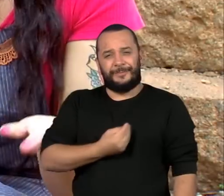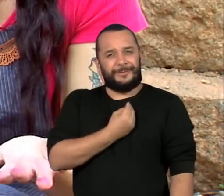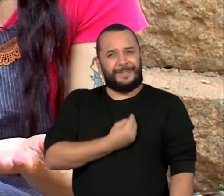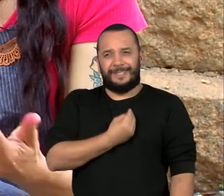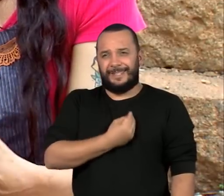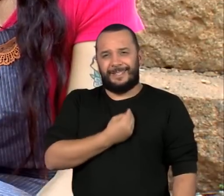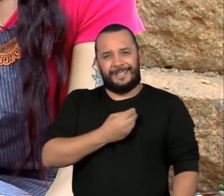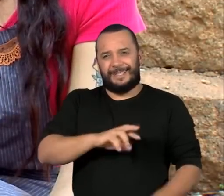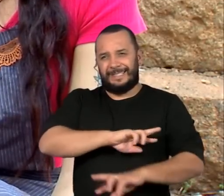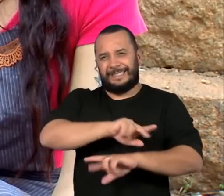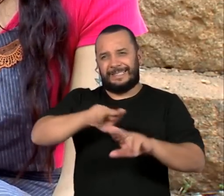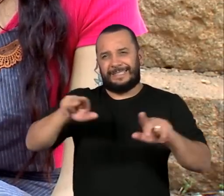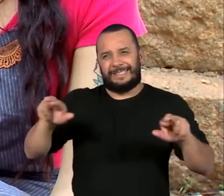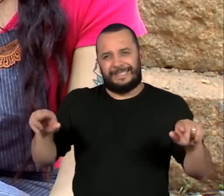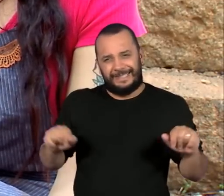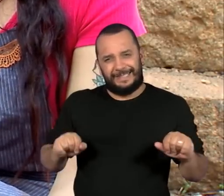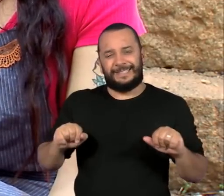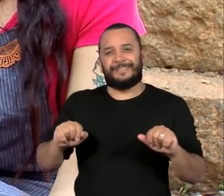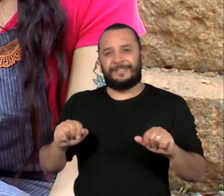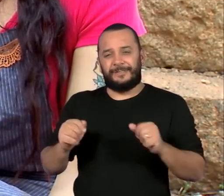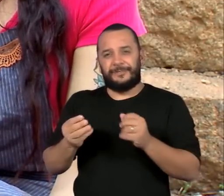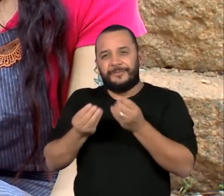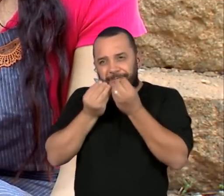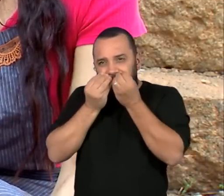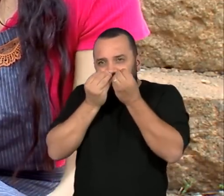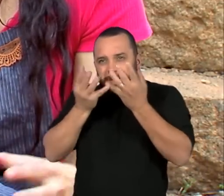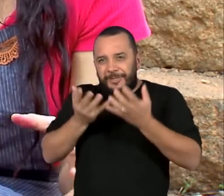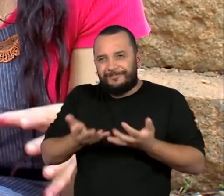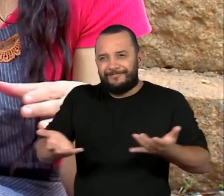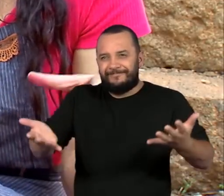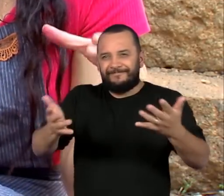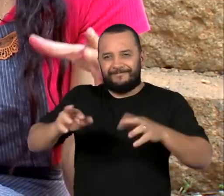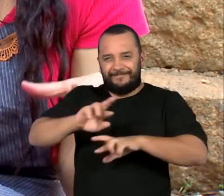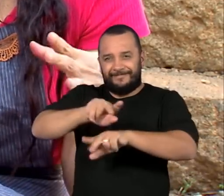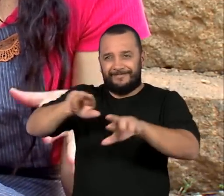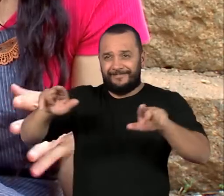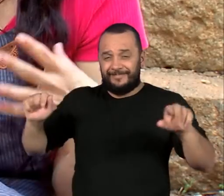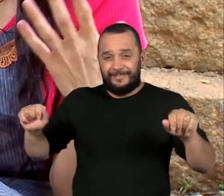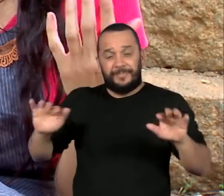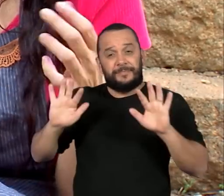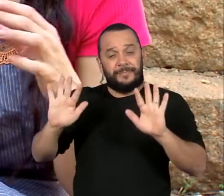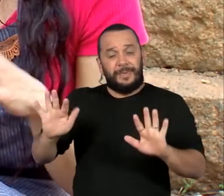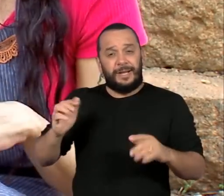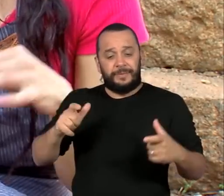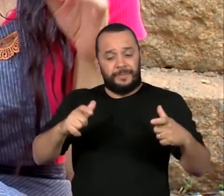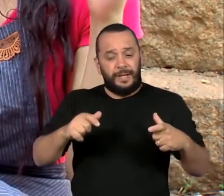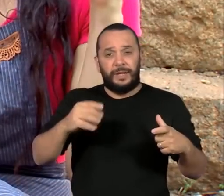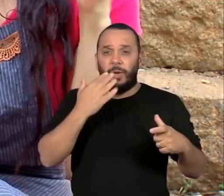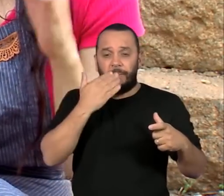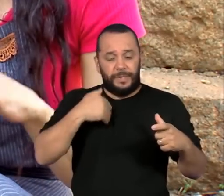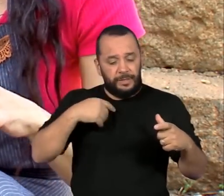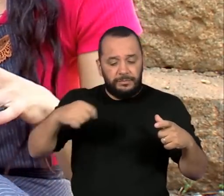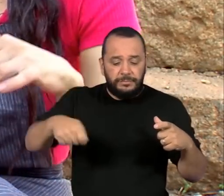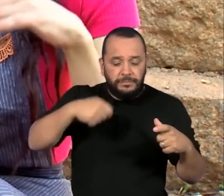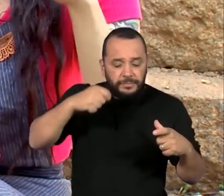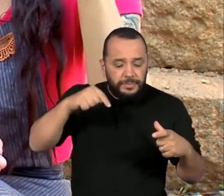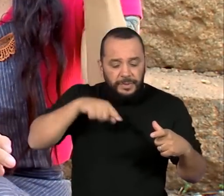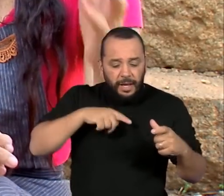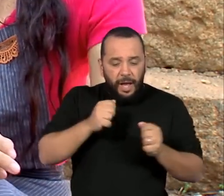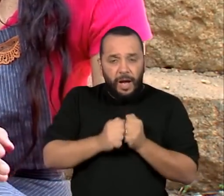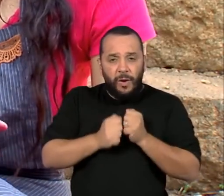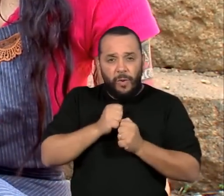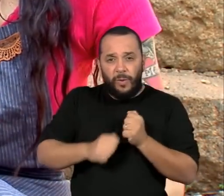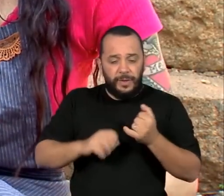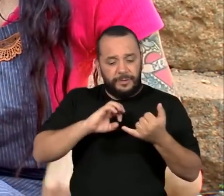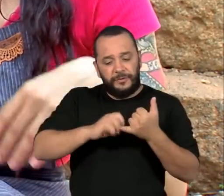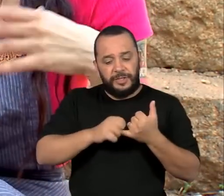maior biodiversidade, né, do planeta. E ao mesmo tempo, quando a gente olha para o nosso prato do dia a dia, que é o arroz, feijão, geralmente